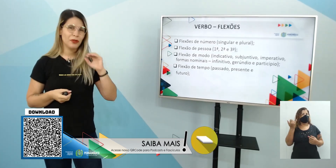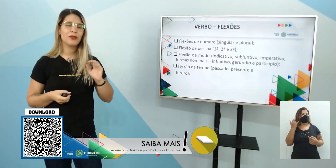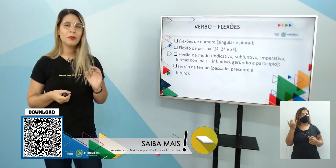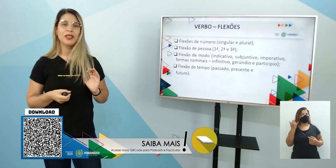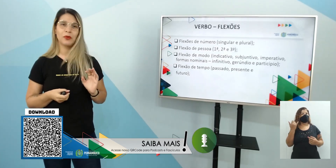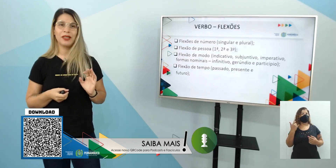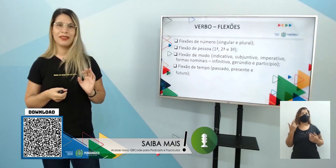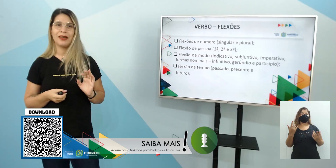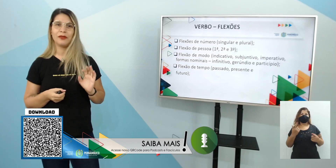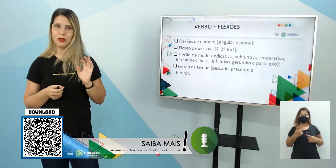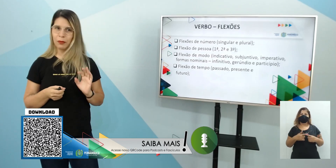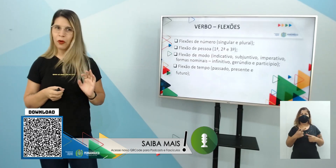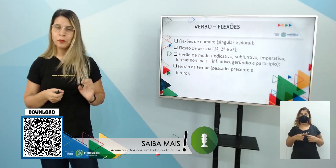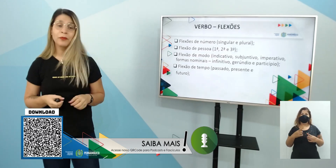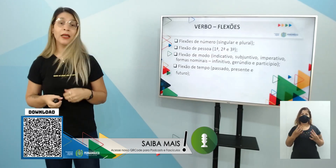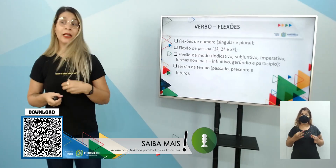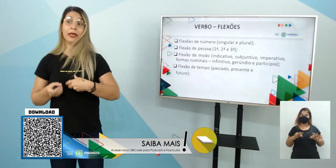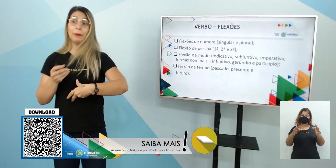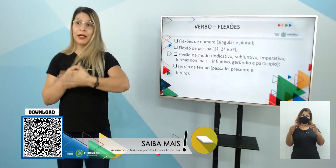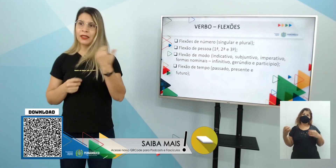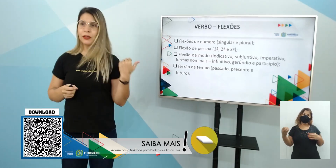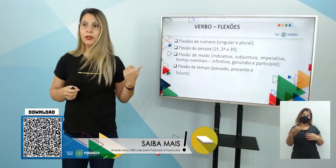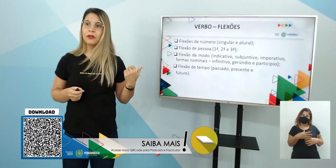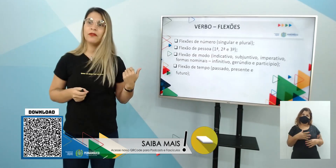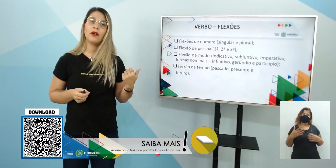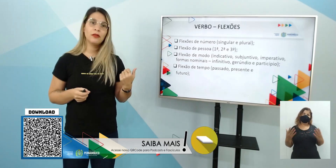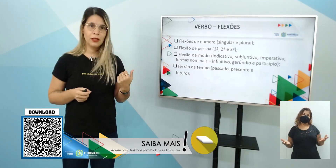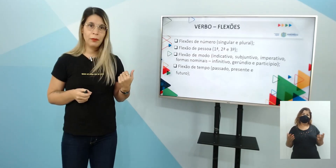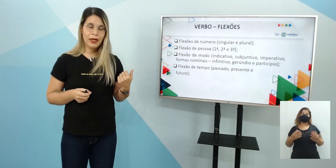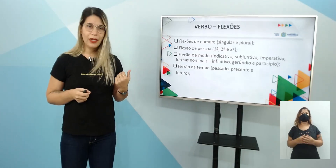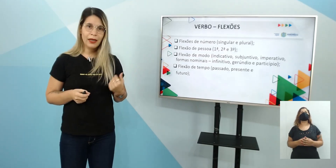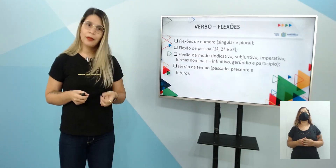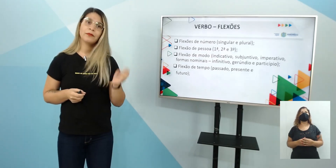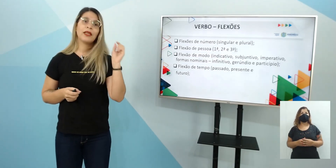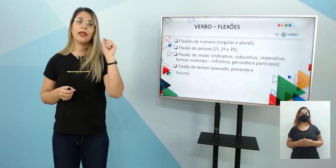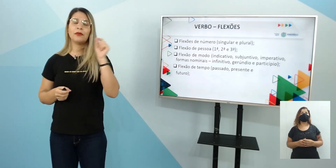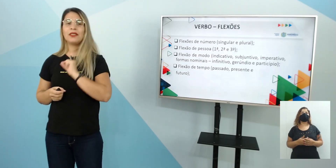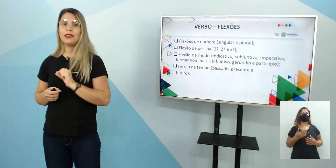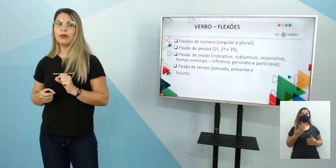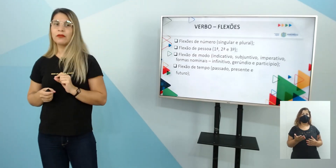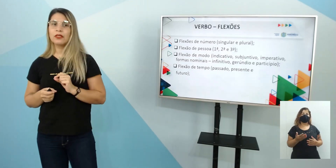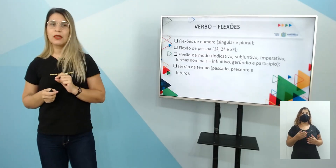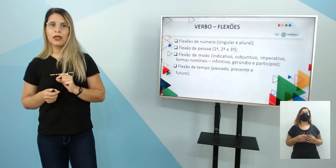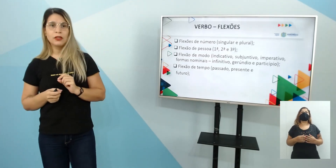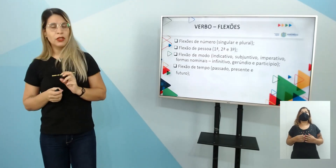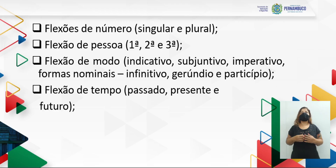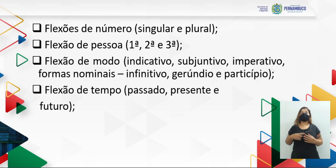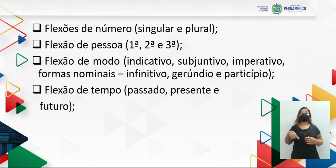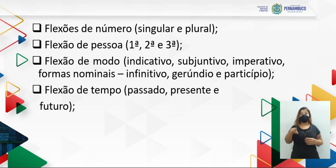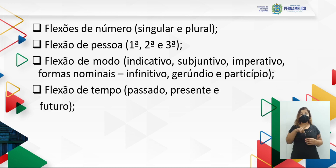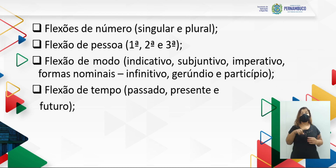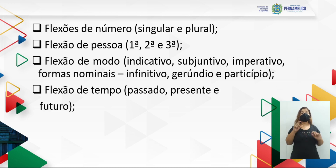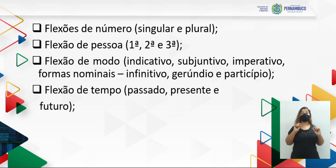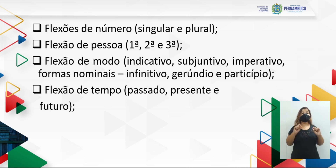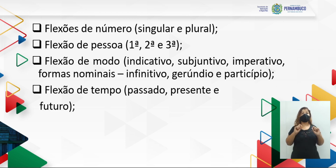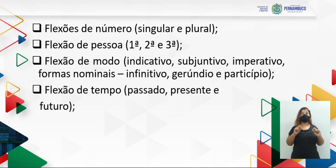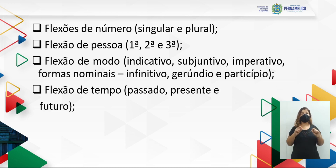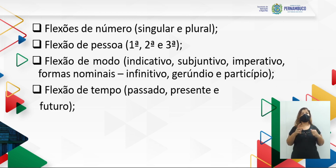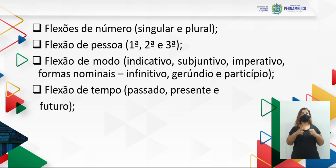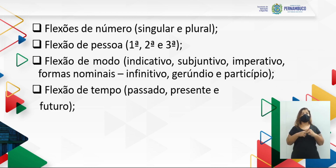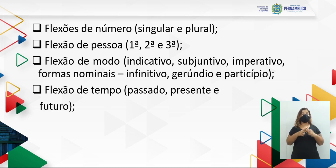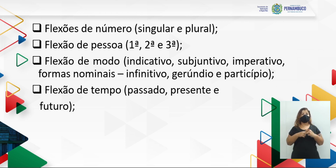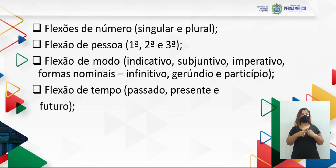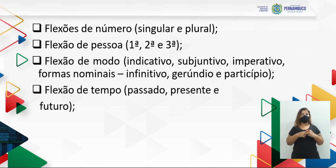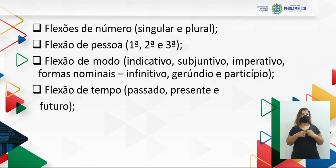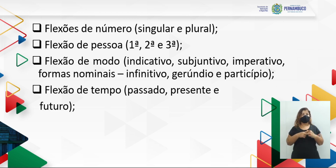modernos, nós somos atualizados, tá bom? Mas, voltando para cá, eu dizia para vocês que os